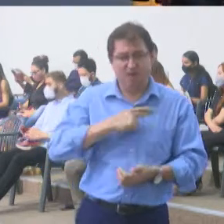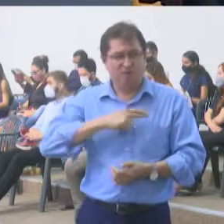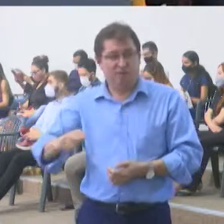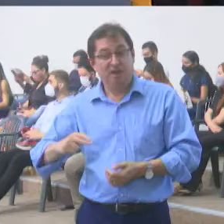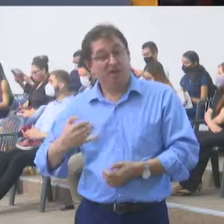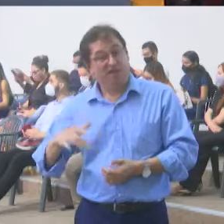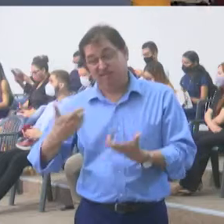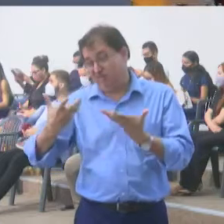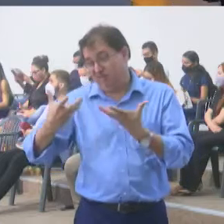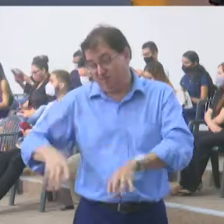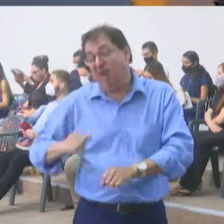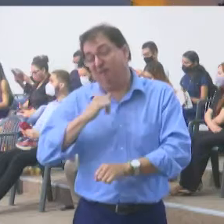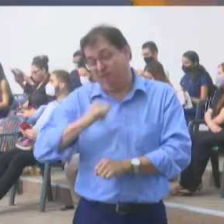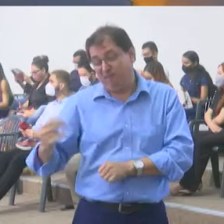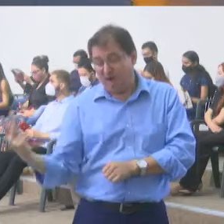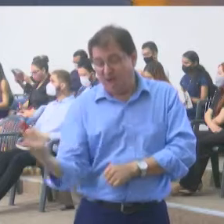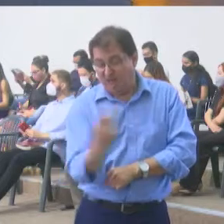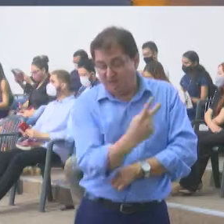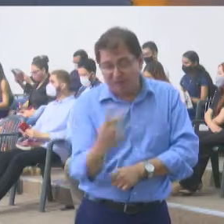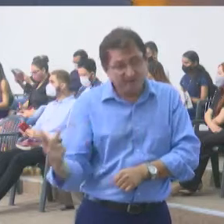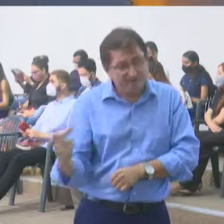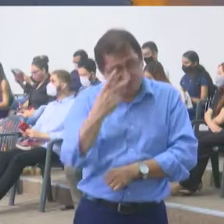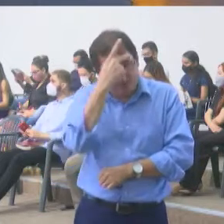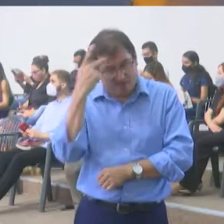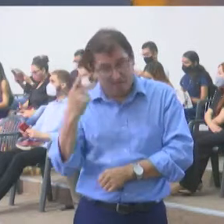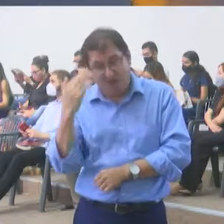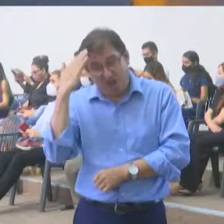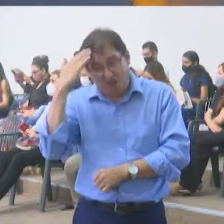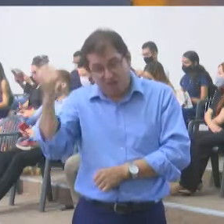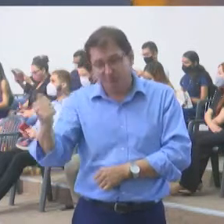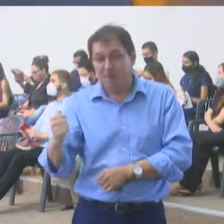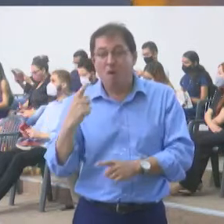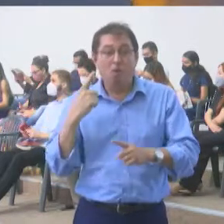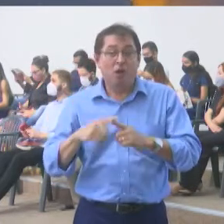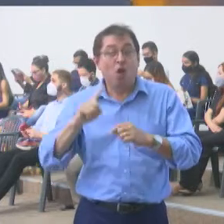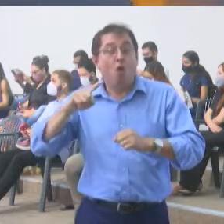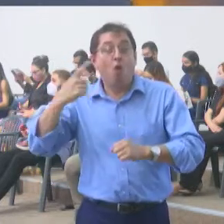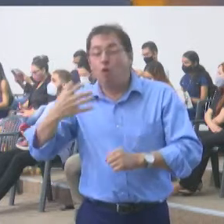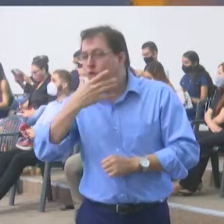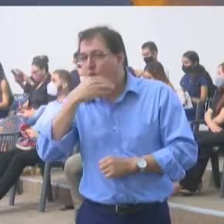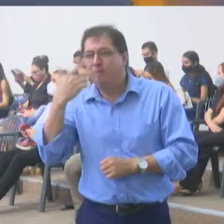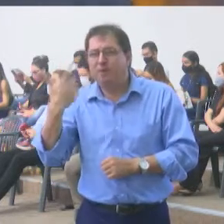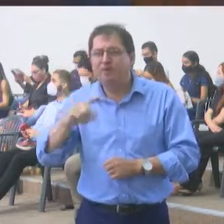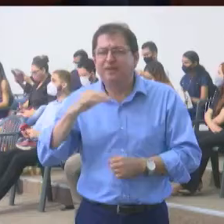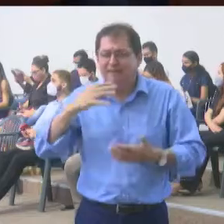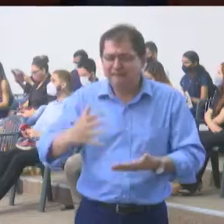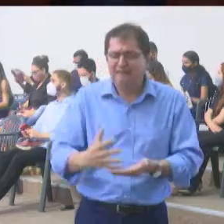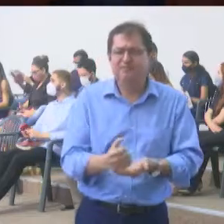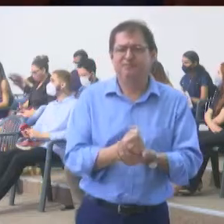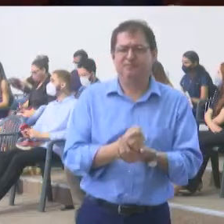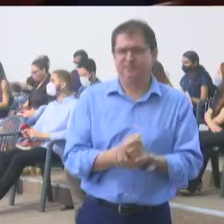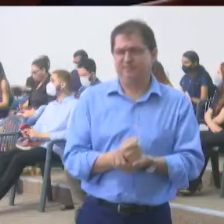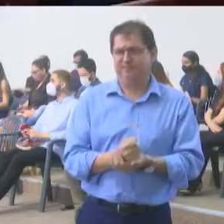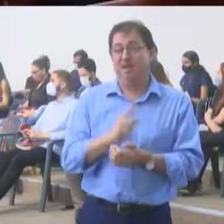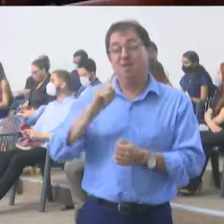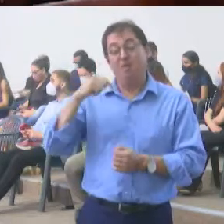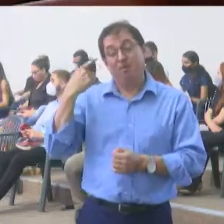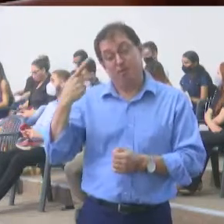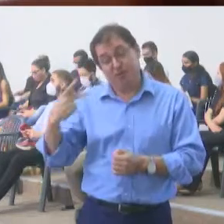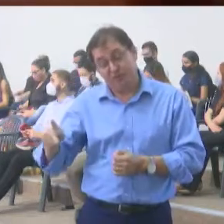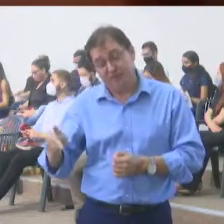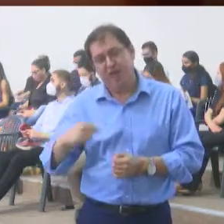não, declara-mo para que eu saiba. Pois outro não há, senão tu que a resgate, e eu depois de